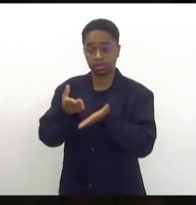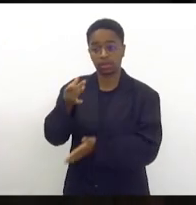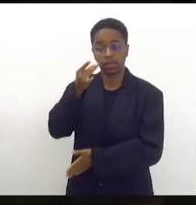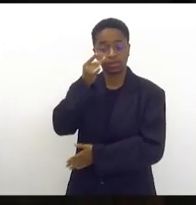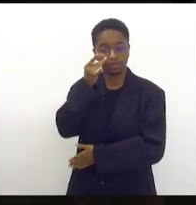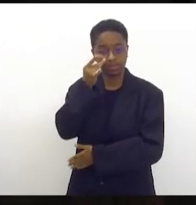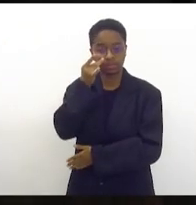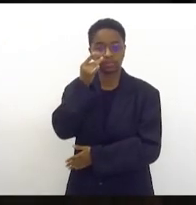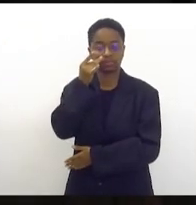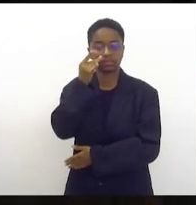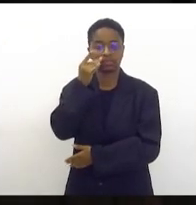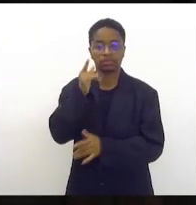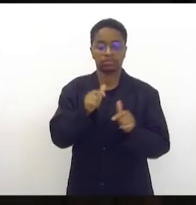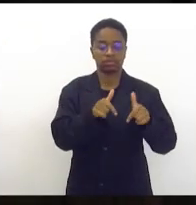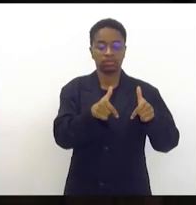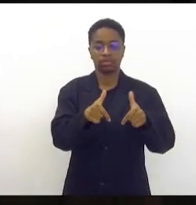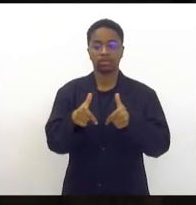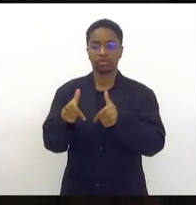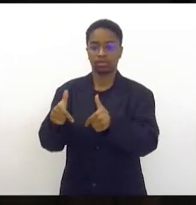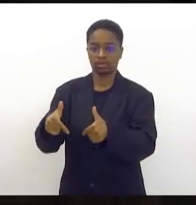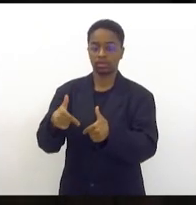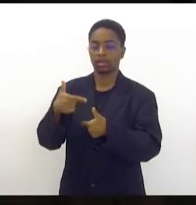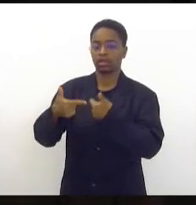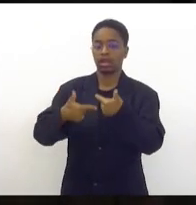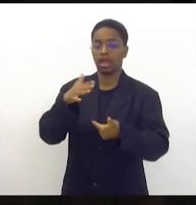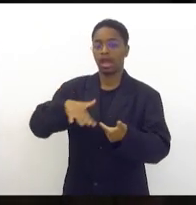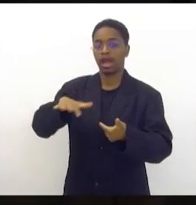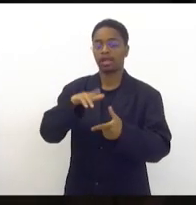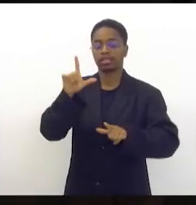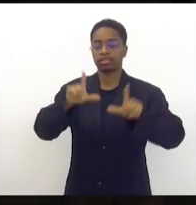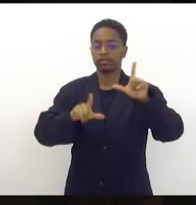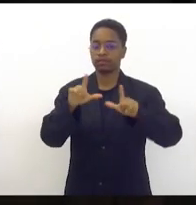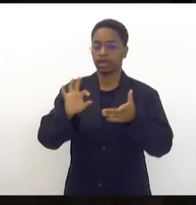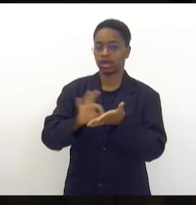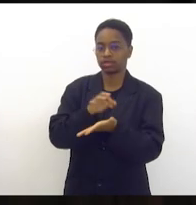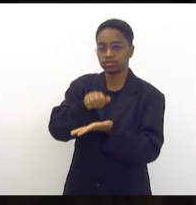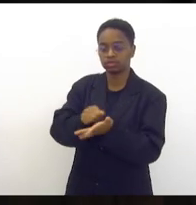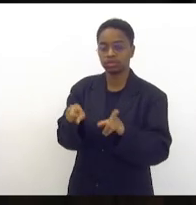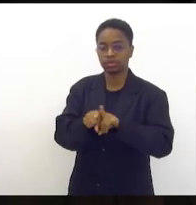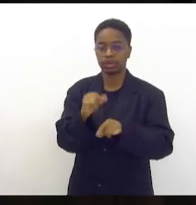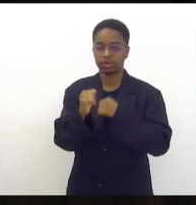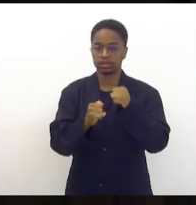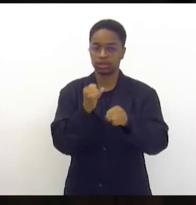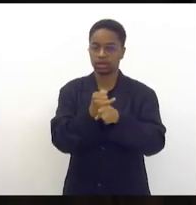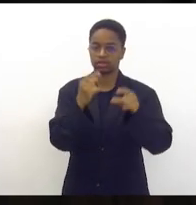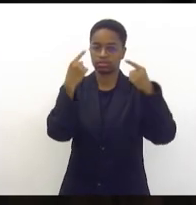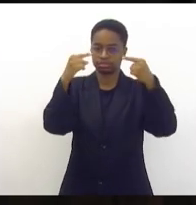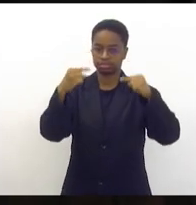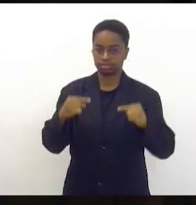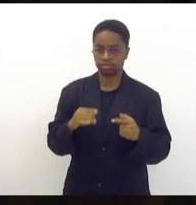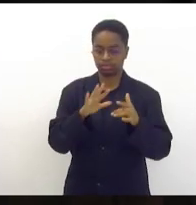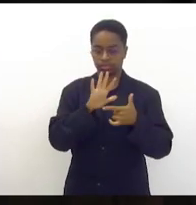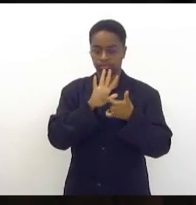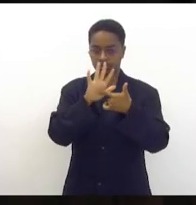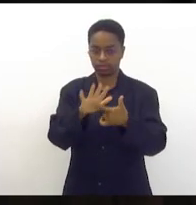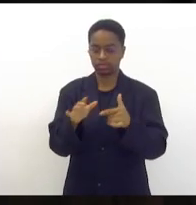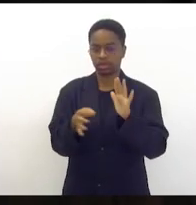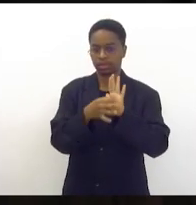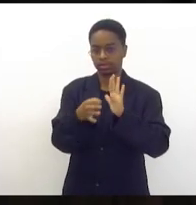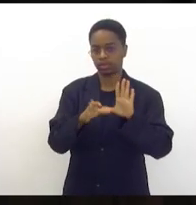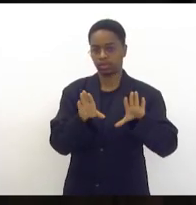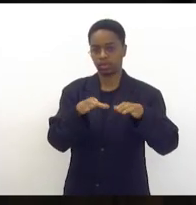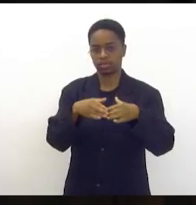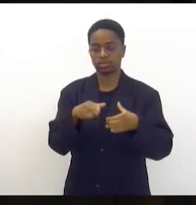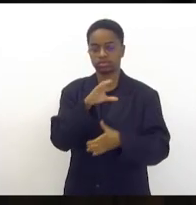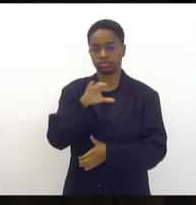presencial às operadoras de serviços de TV por assinatura e internet na forma que menciona. Pareceres das comissões de